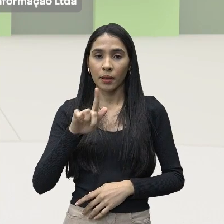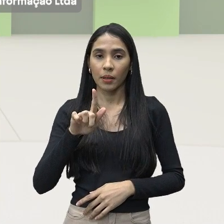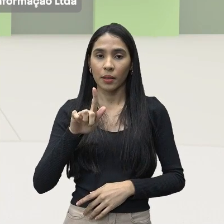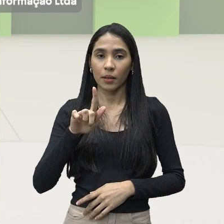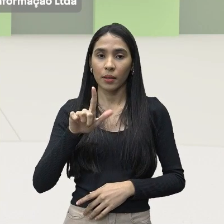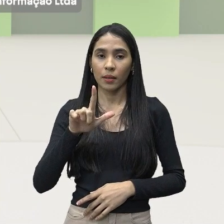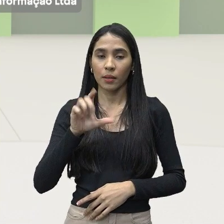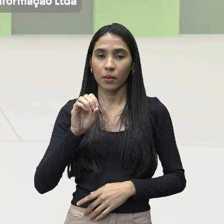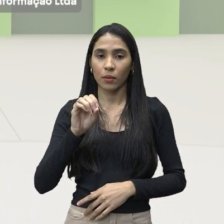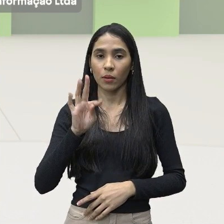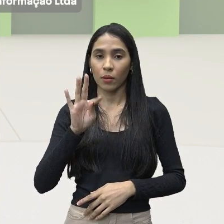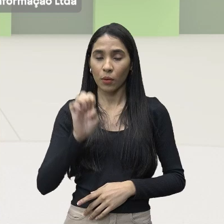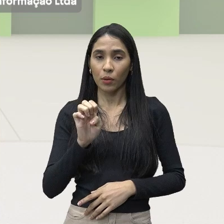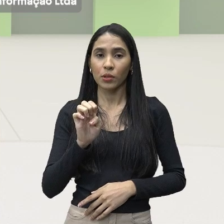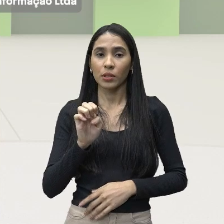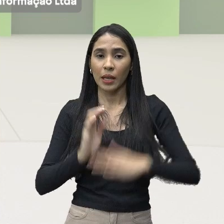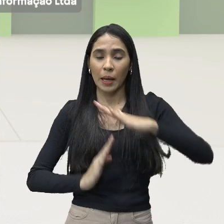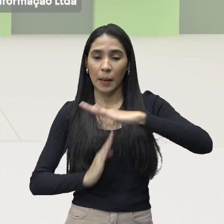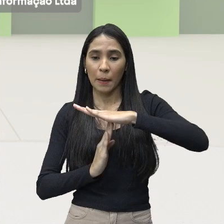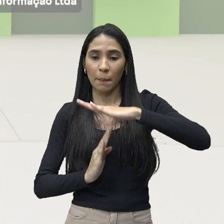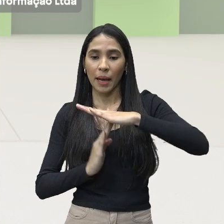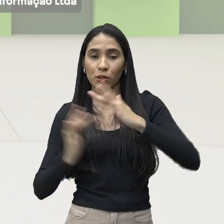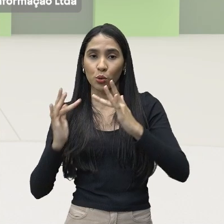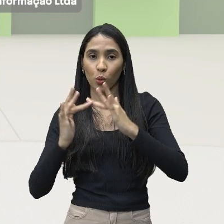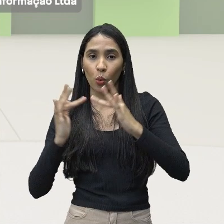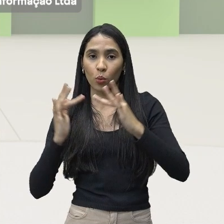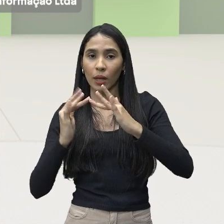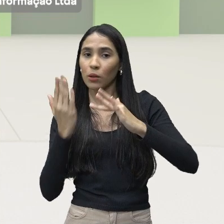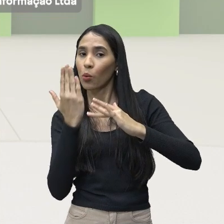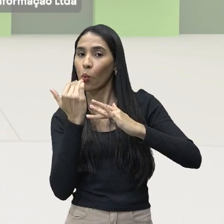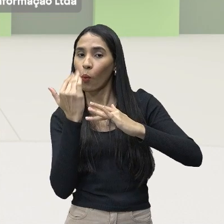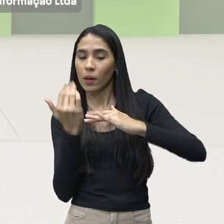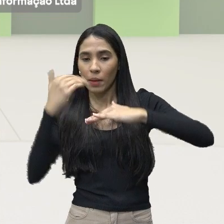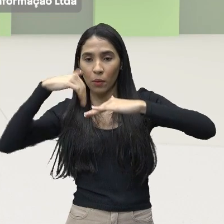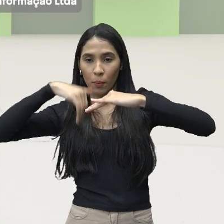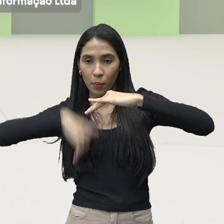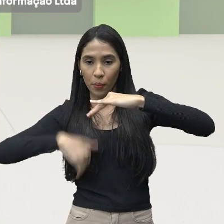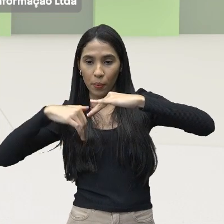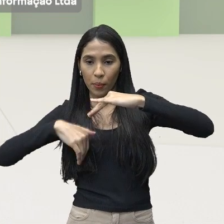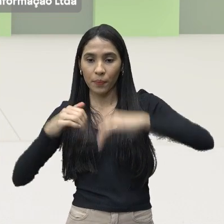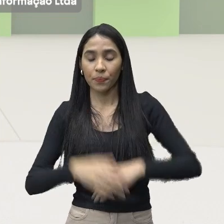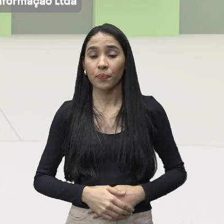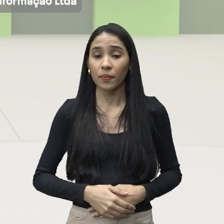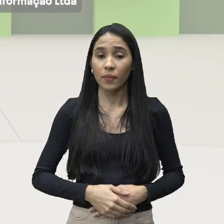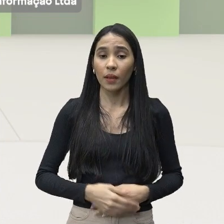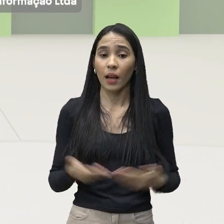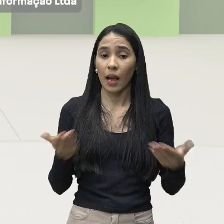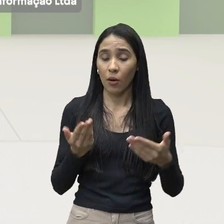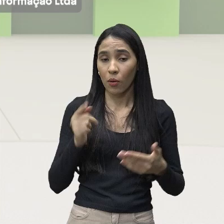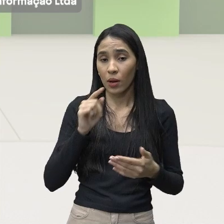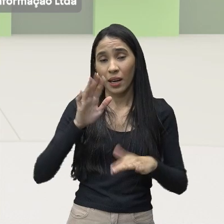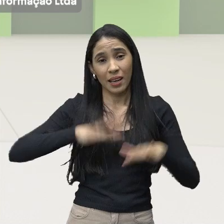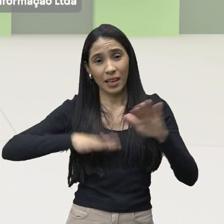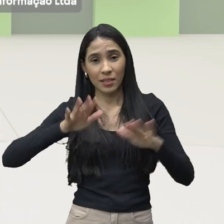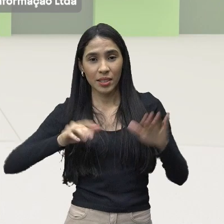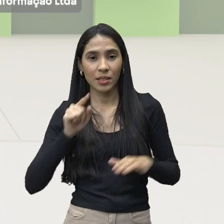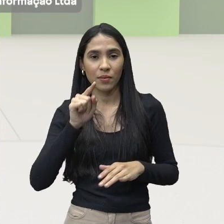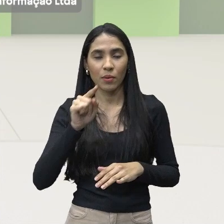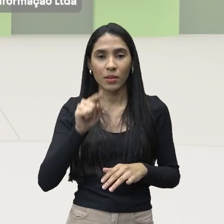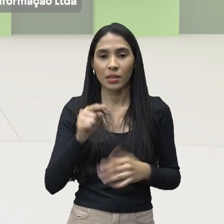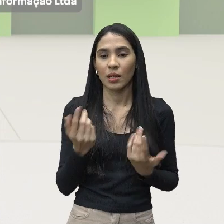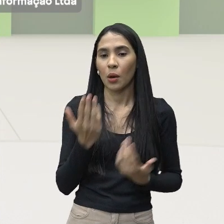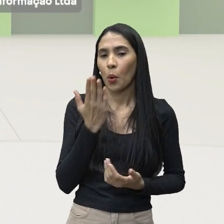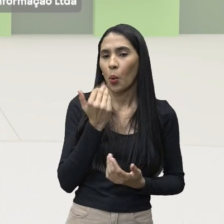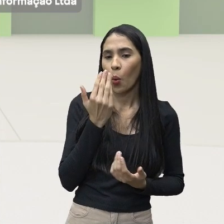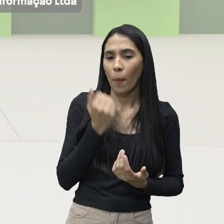e ela vai funcionar para impedir que isso aconteça, né, que haja uma confusão ali. Agora, é claro, né, às vezes você está ali